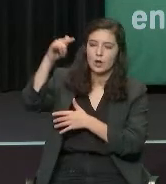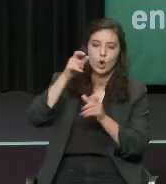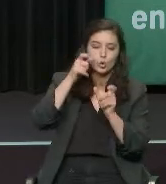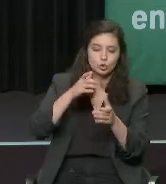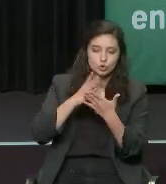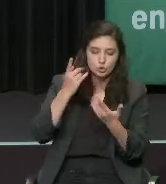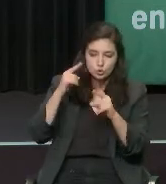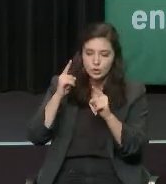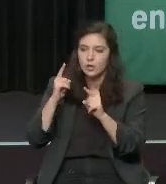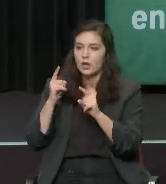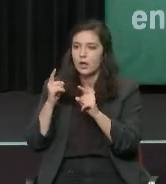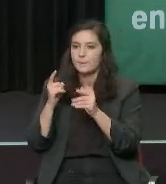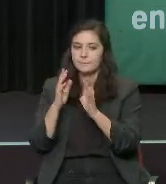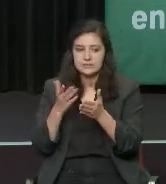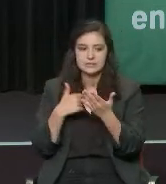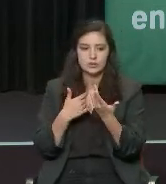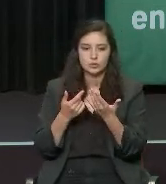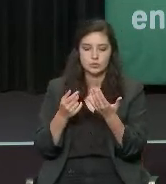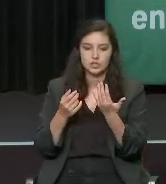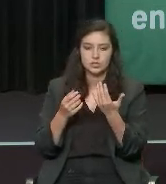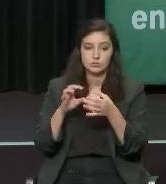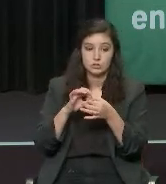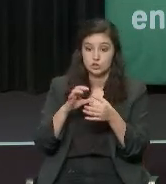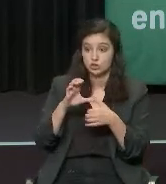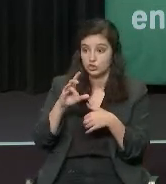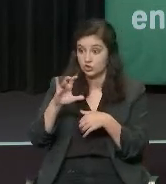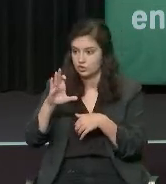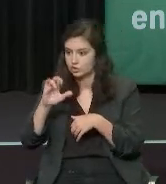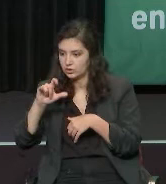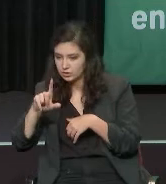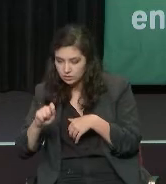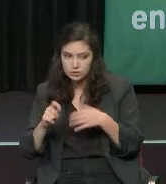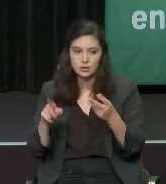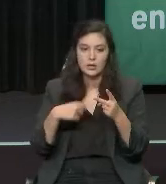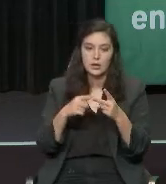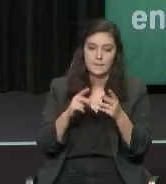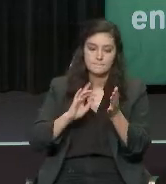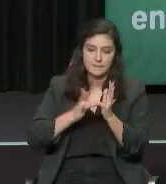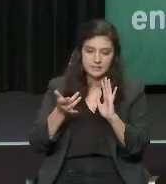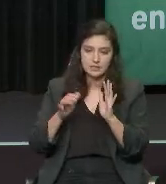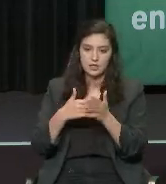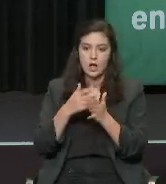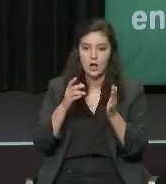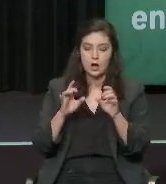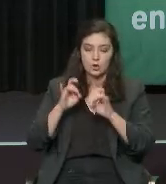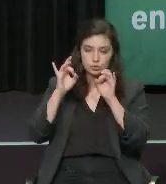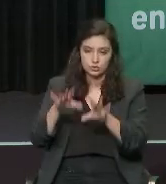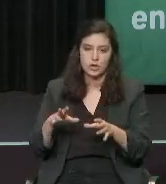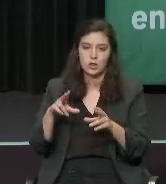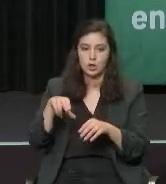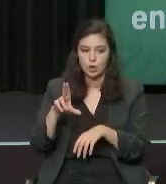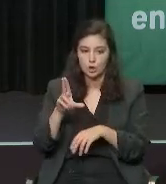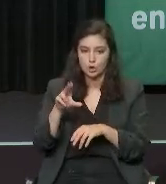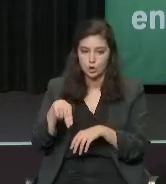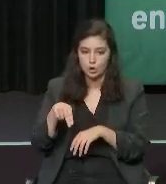muita frequência. Parcerias com o Chile, com o Brasil, são muito relevantes para nós, bem como com a África do Sul, com a Austrália e a Nova Zelândia. Portanto, isto também abre um